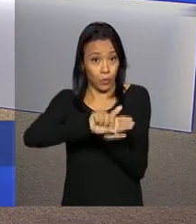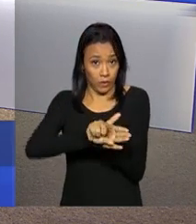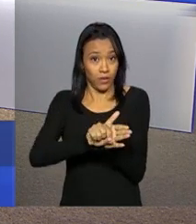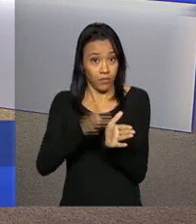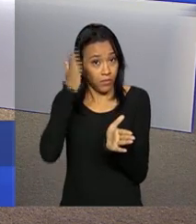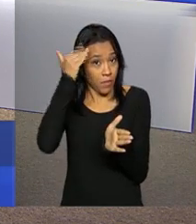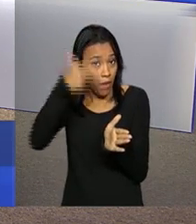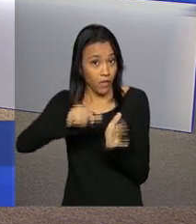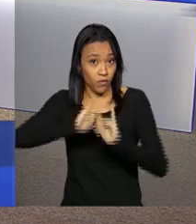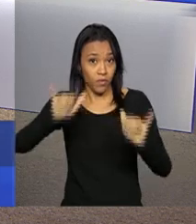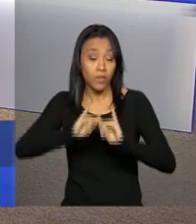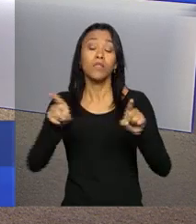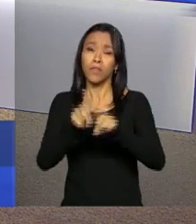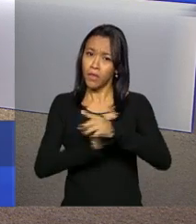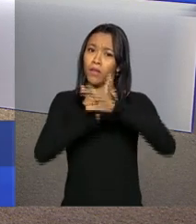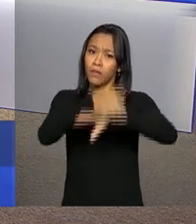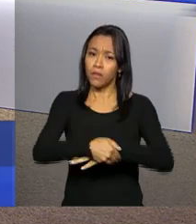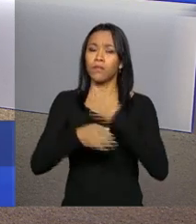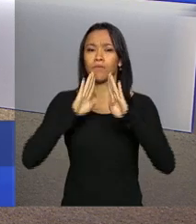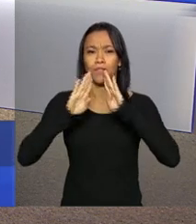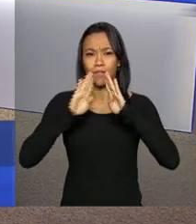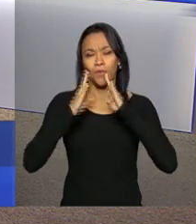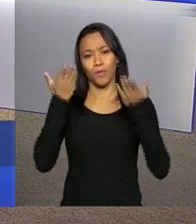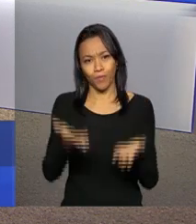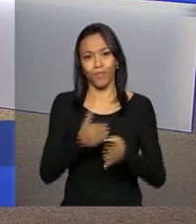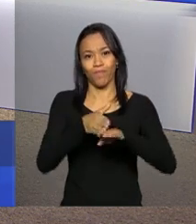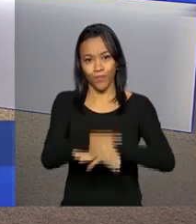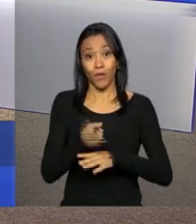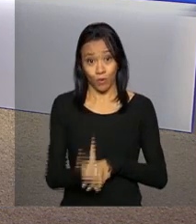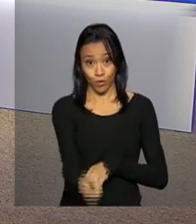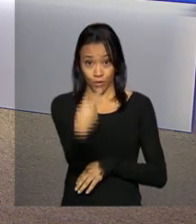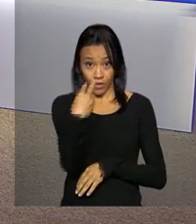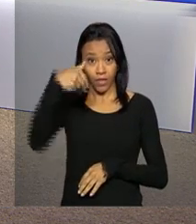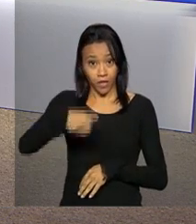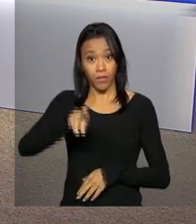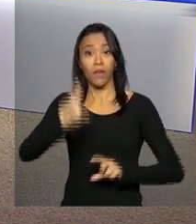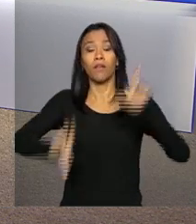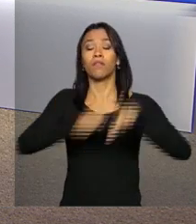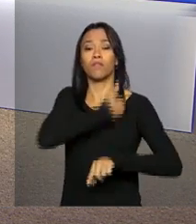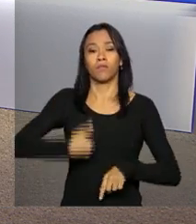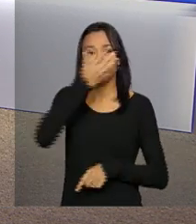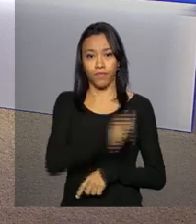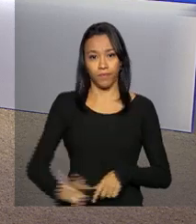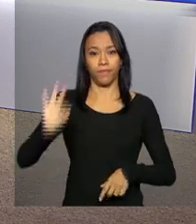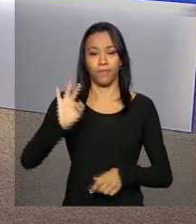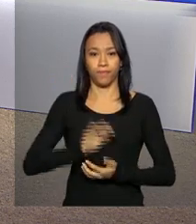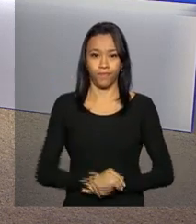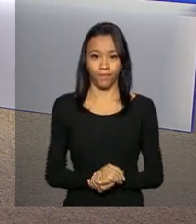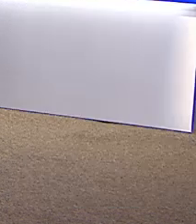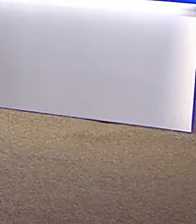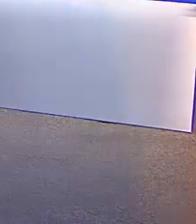twitter.com TVN e facebook.com TVN Continue com a gente NBR ATV do Governo